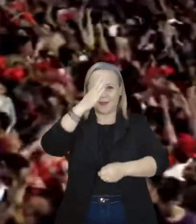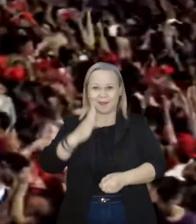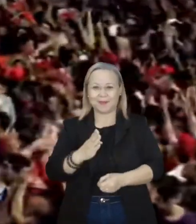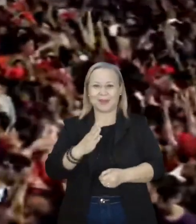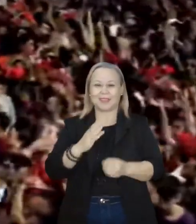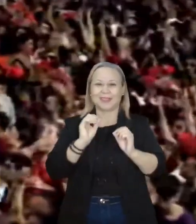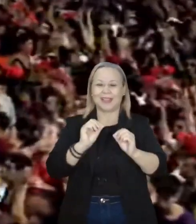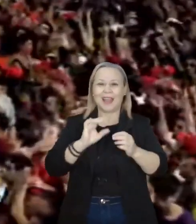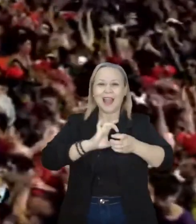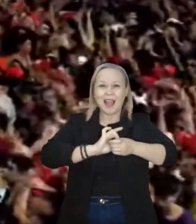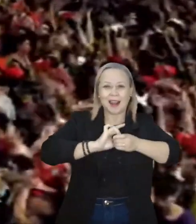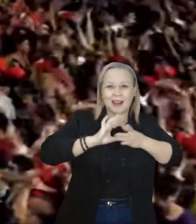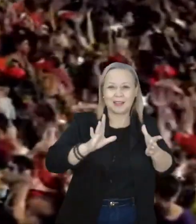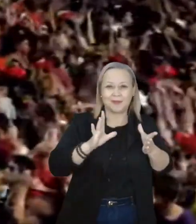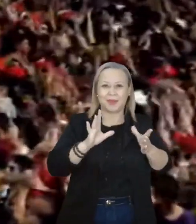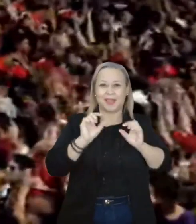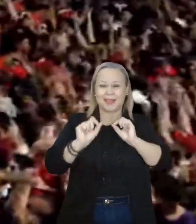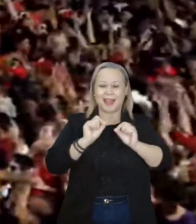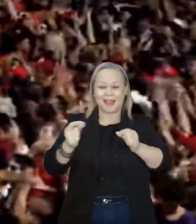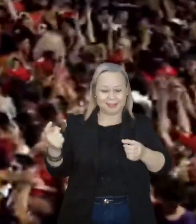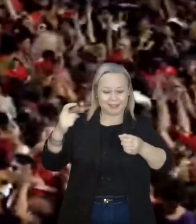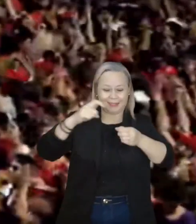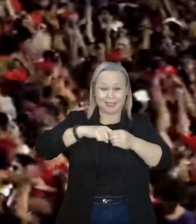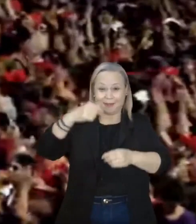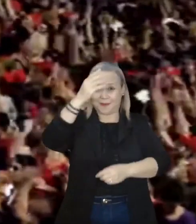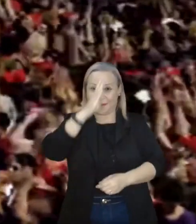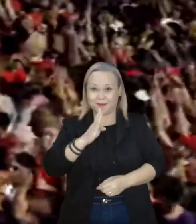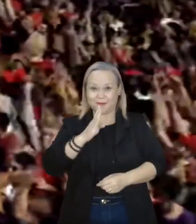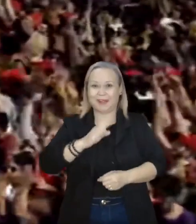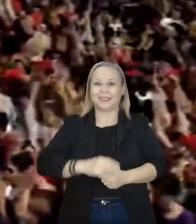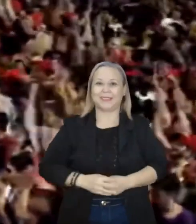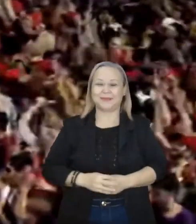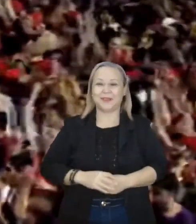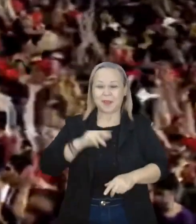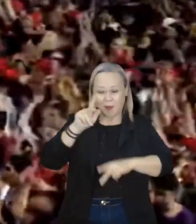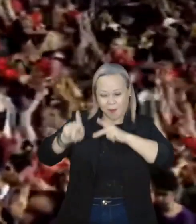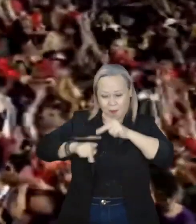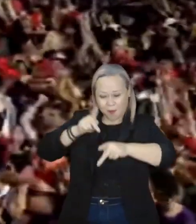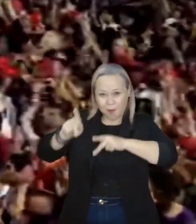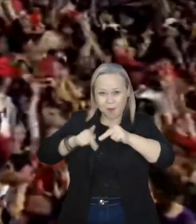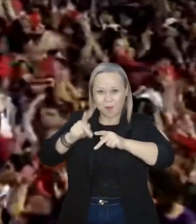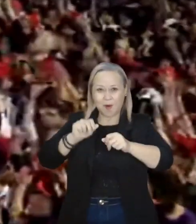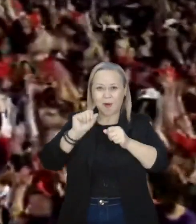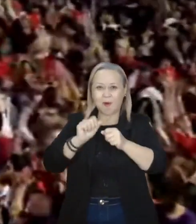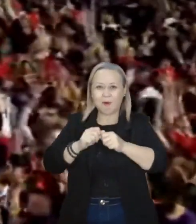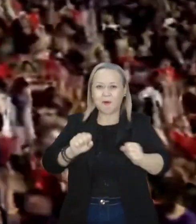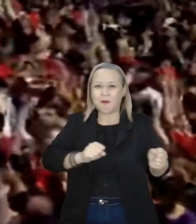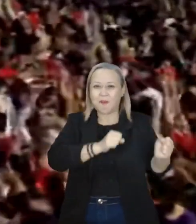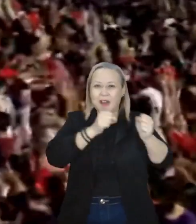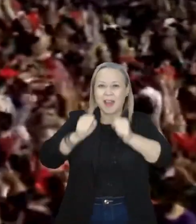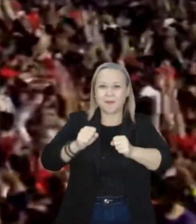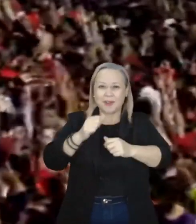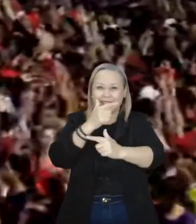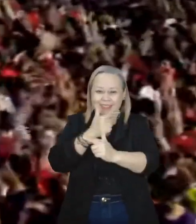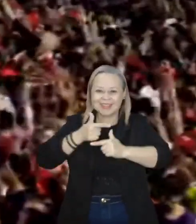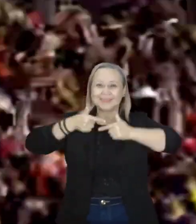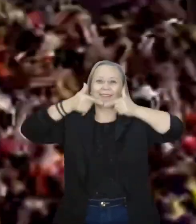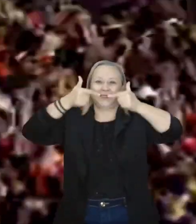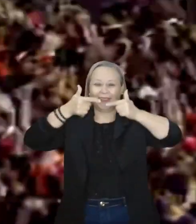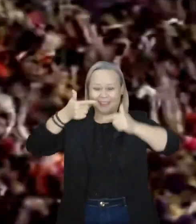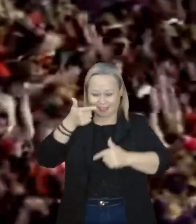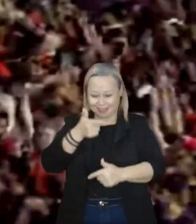A liberdade está de volta no Brasil. O povo vai poder sorrir outra